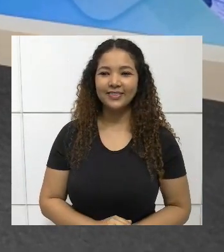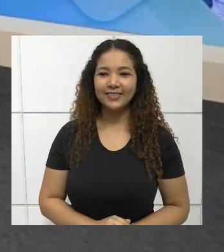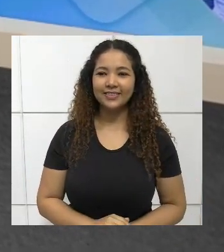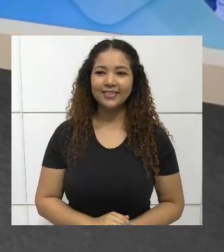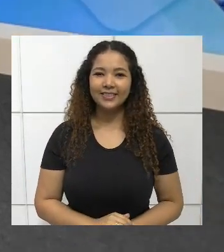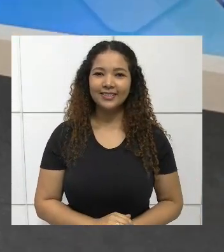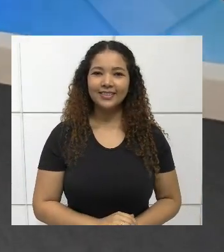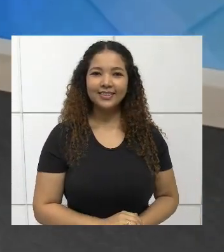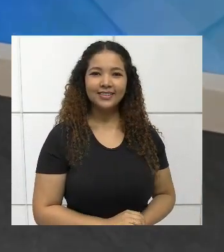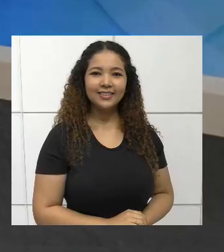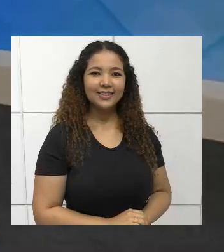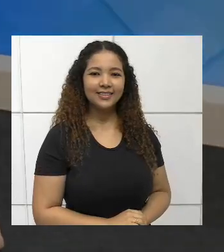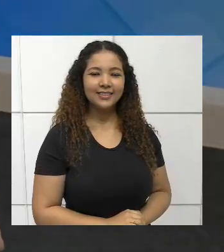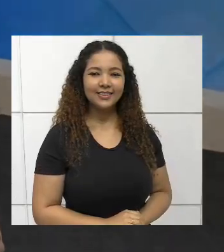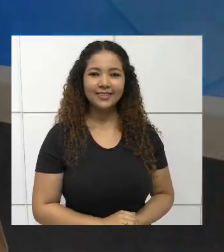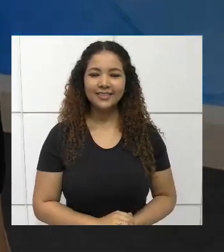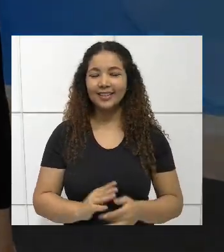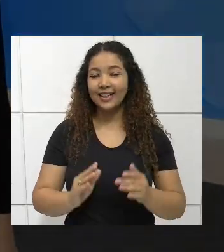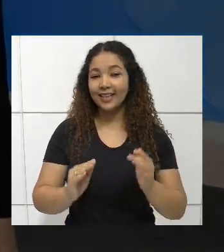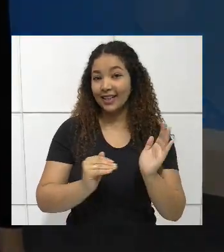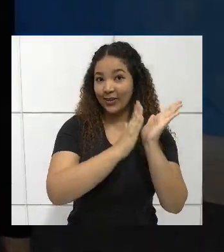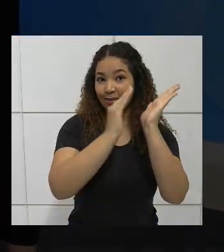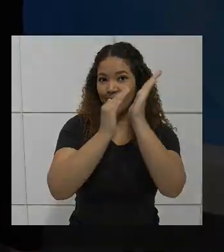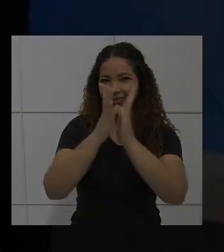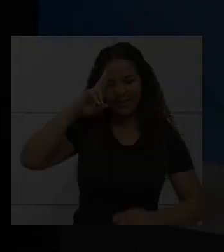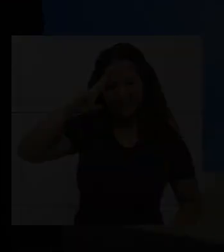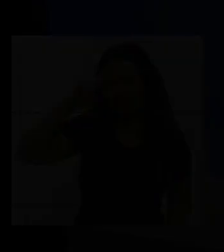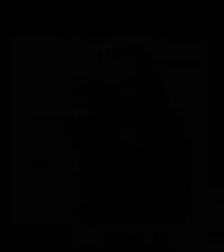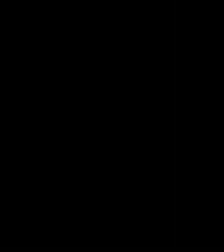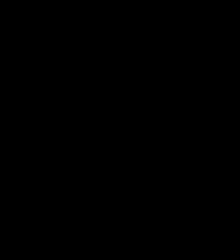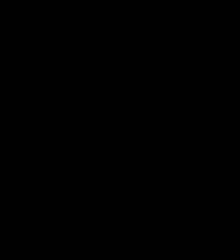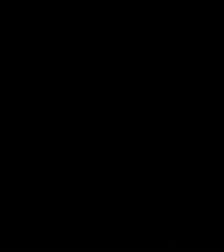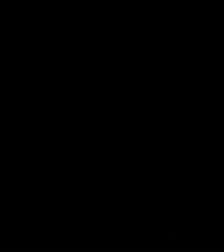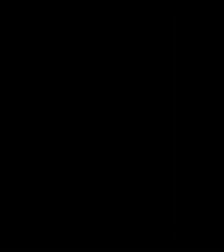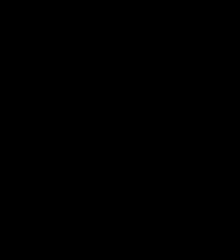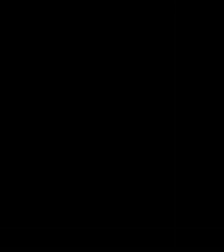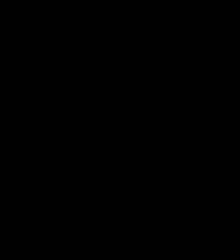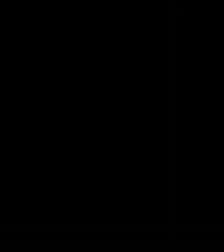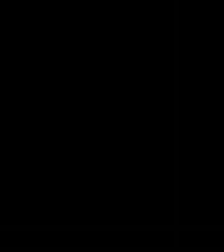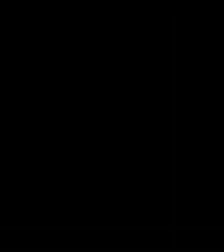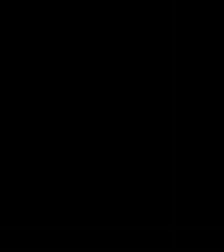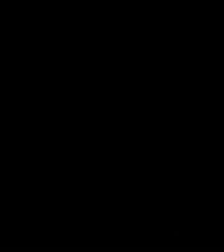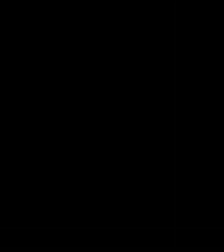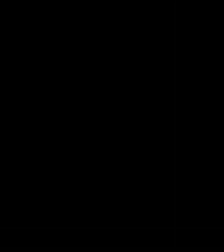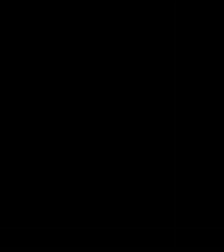Louvado seja o nome do Senhor, toda honra e toda glória a Ele. Amém.